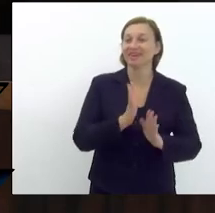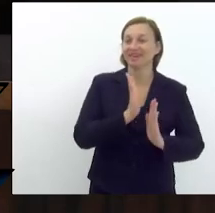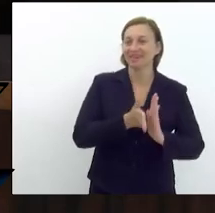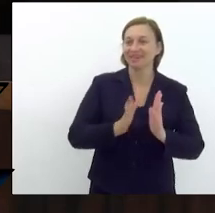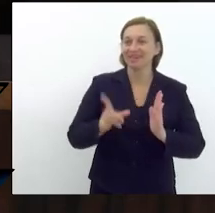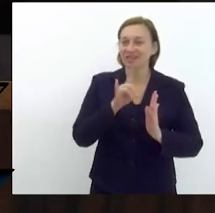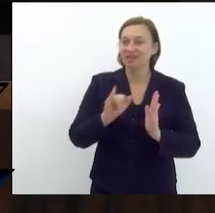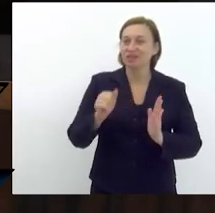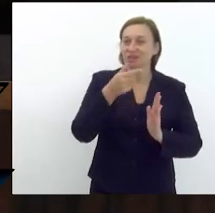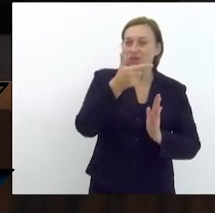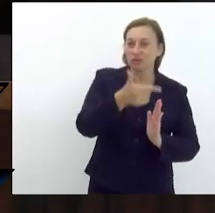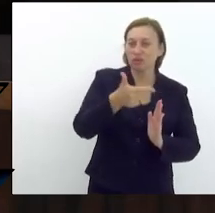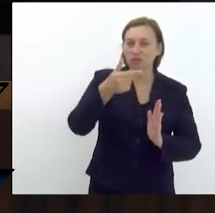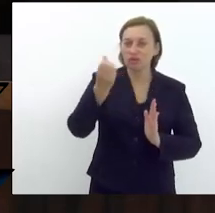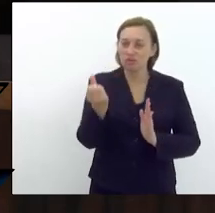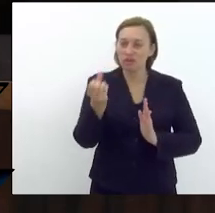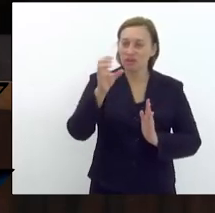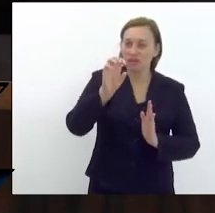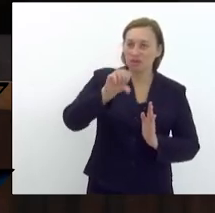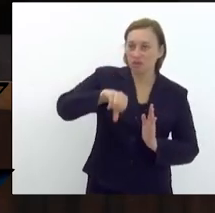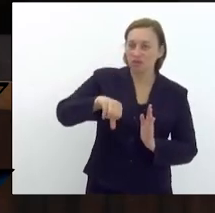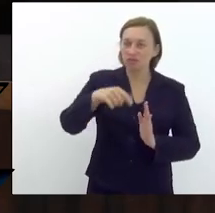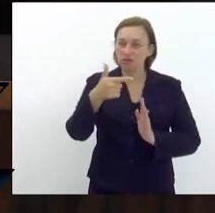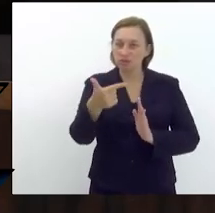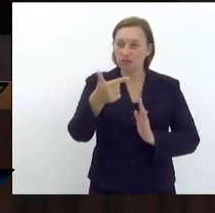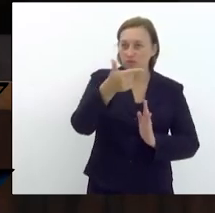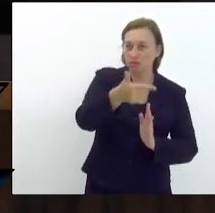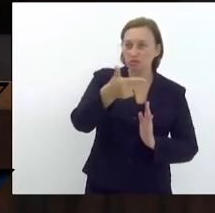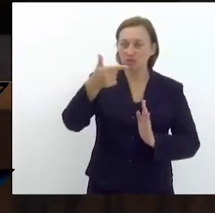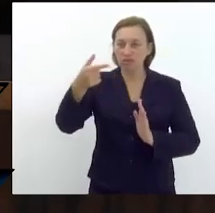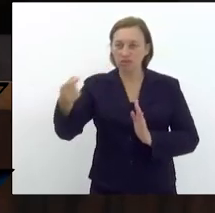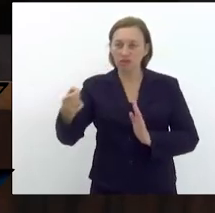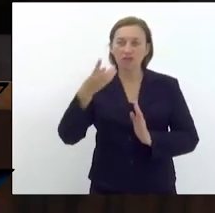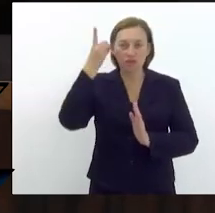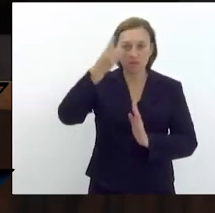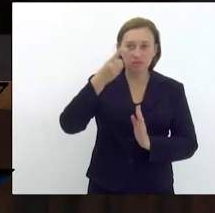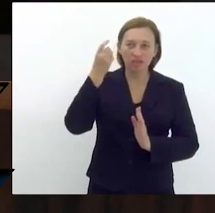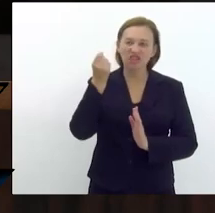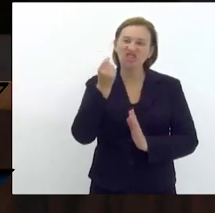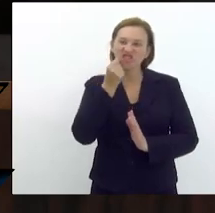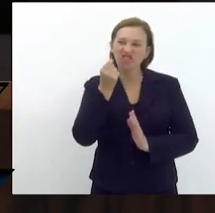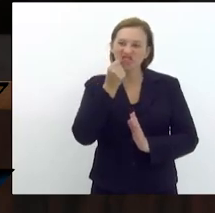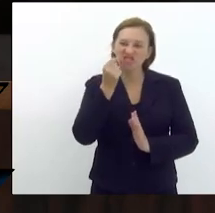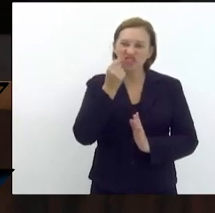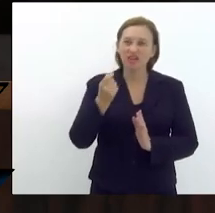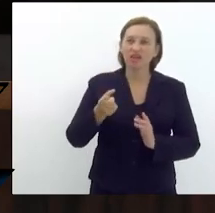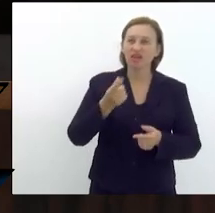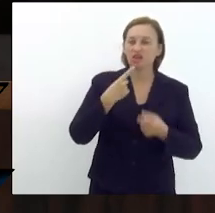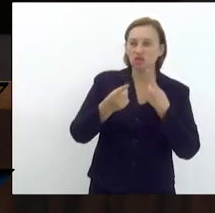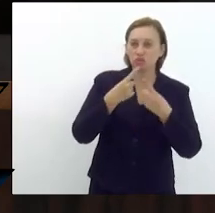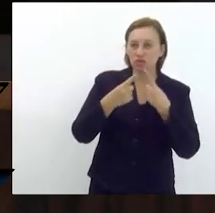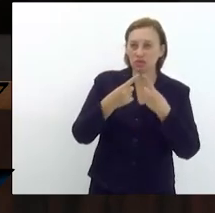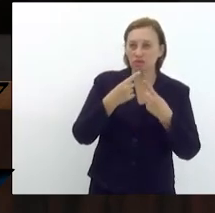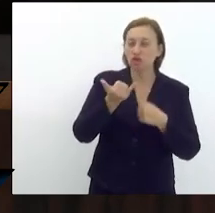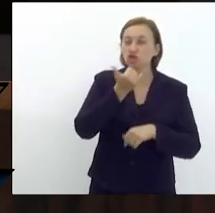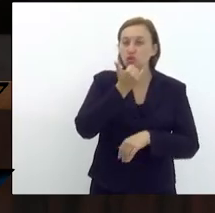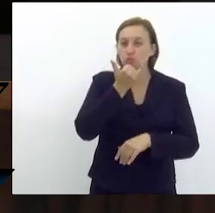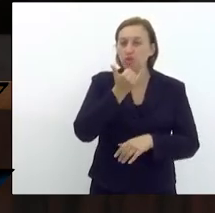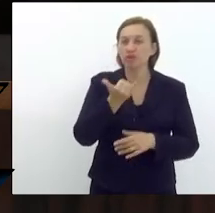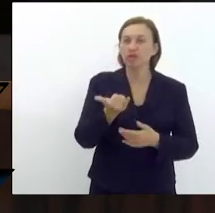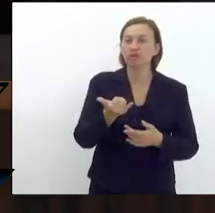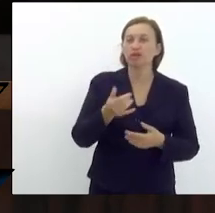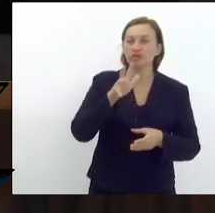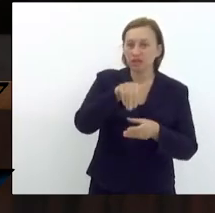2692 2020 Deputado Giovani Ratinho em discussão não perdão em